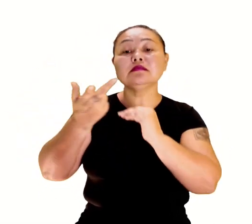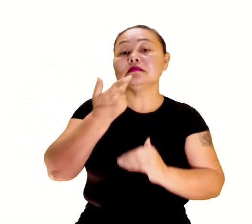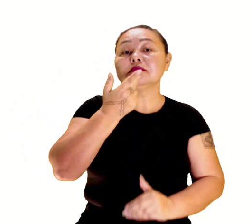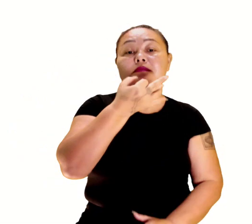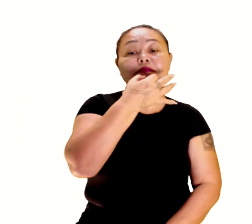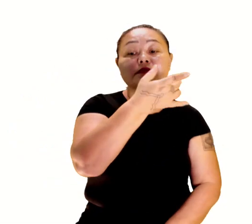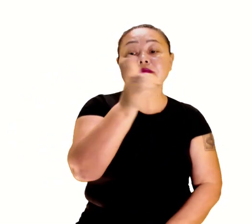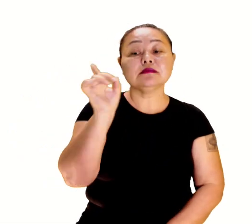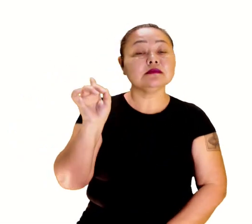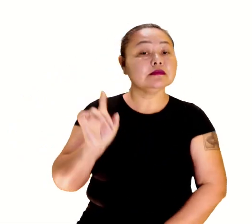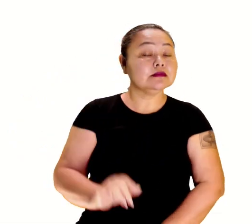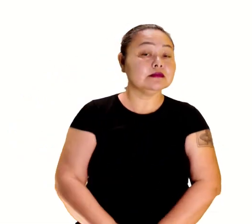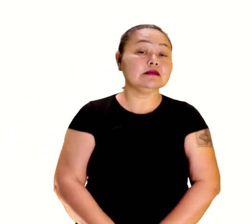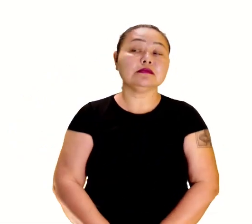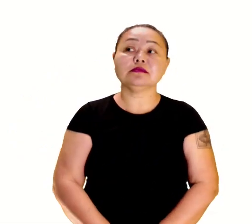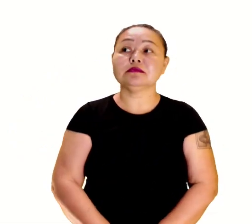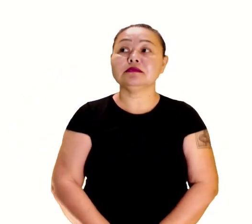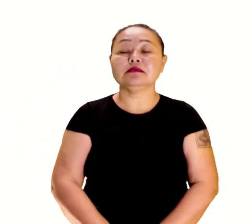acham?